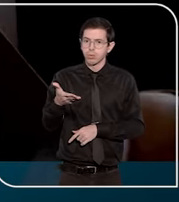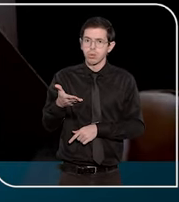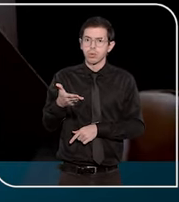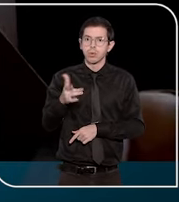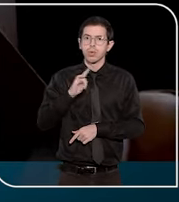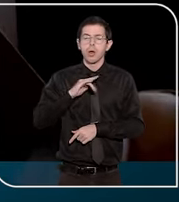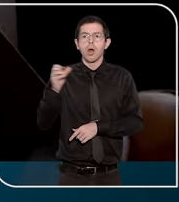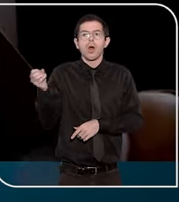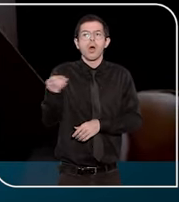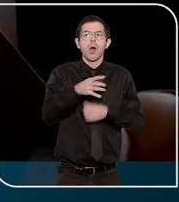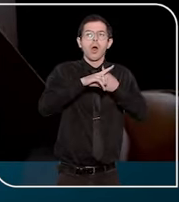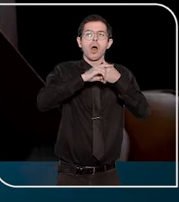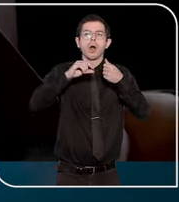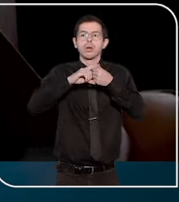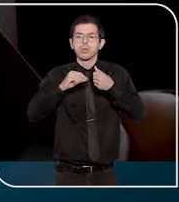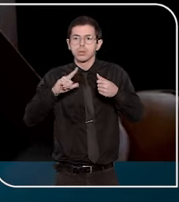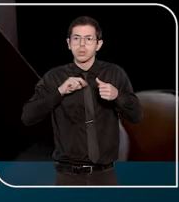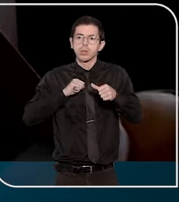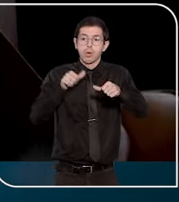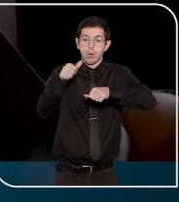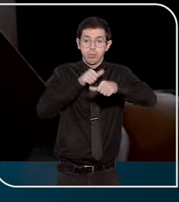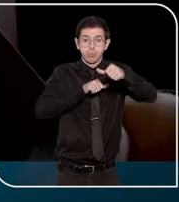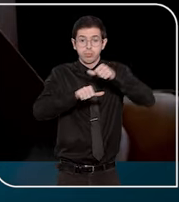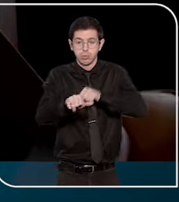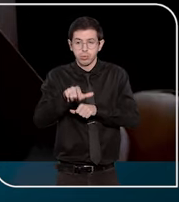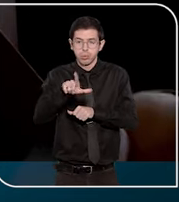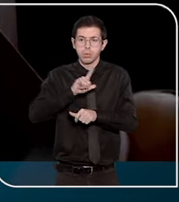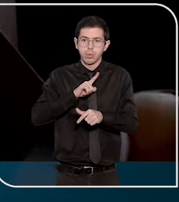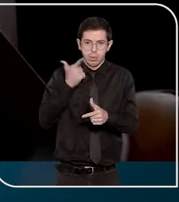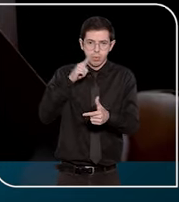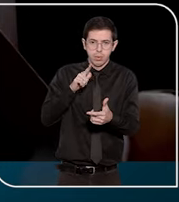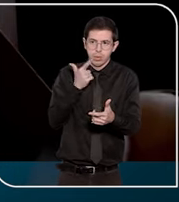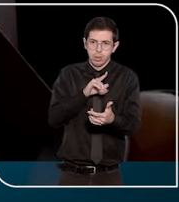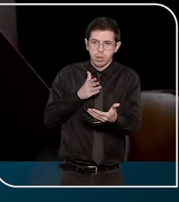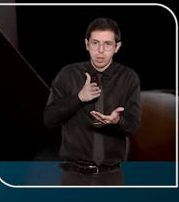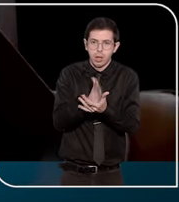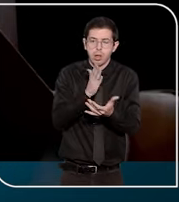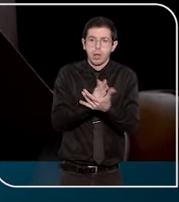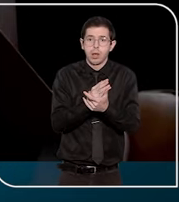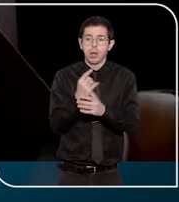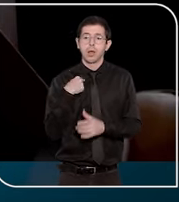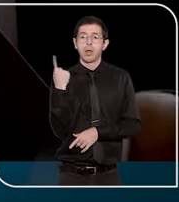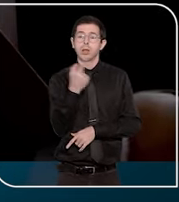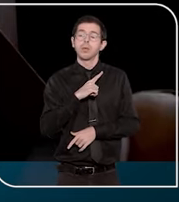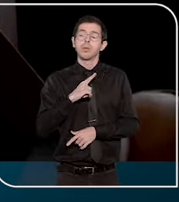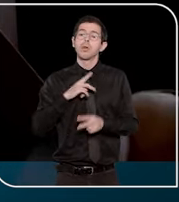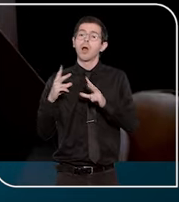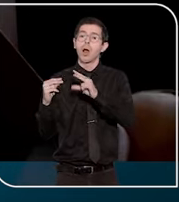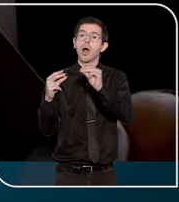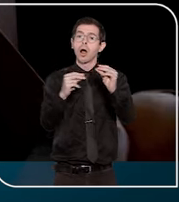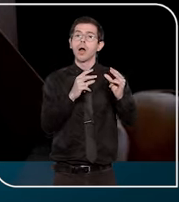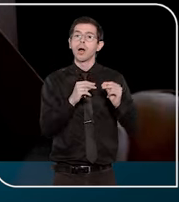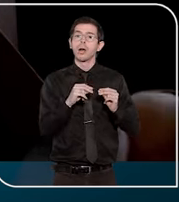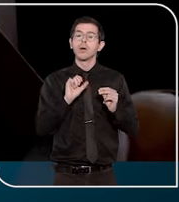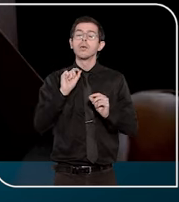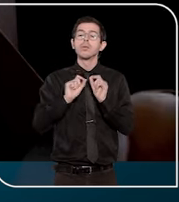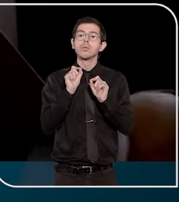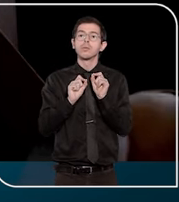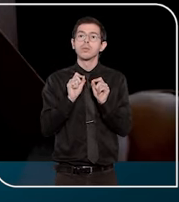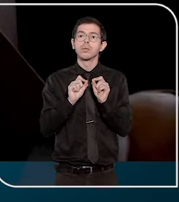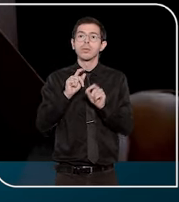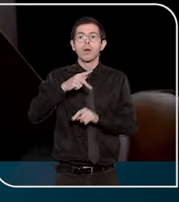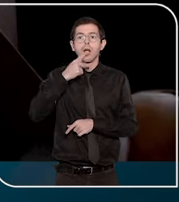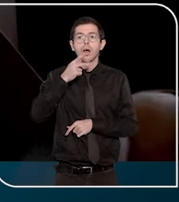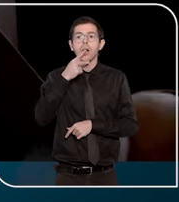dos novos artigos que modificaram essa atividade da admissibilidade. E nós sempre estamos conversando para dizer